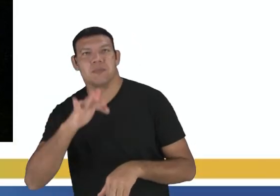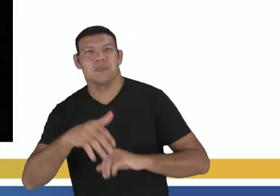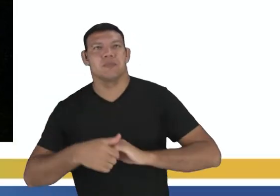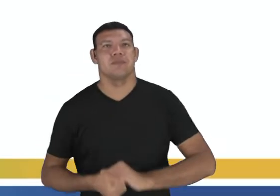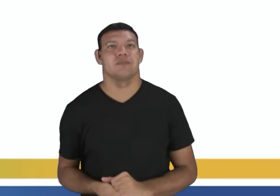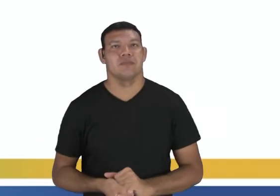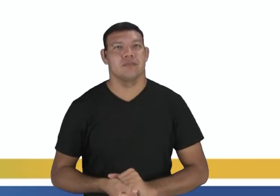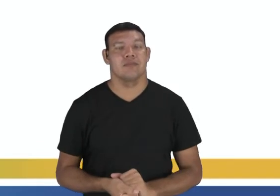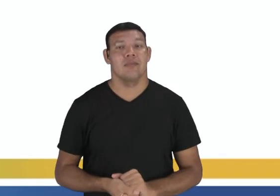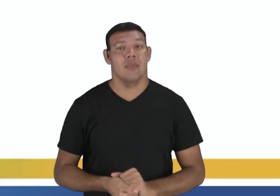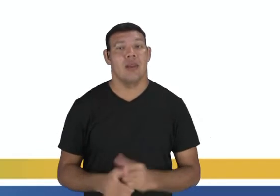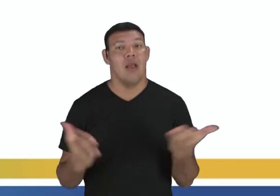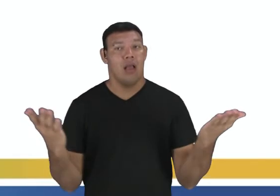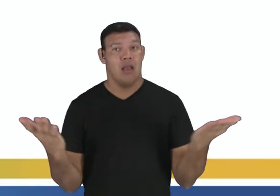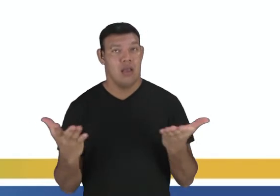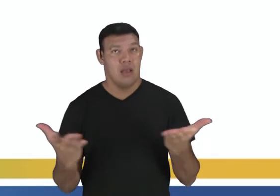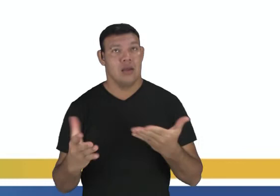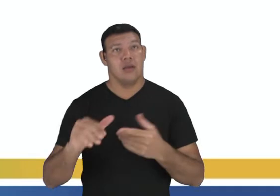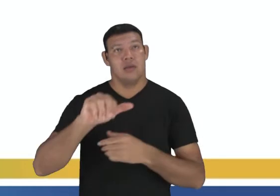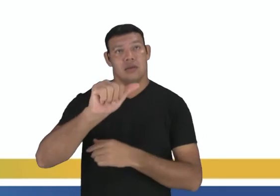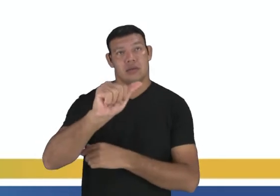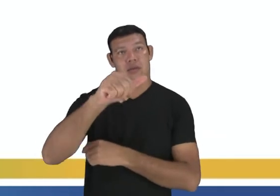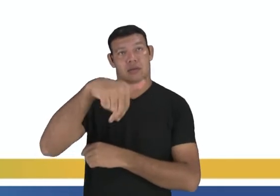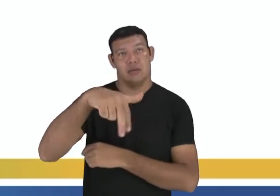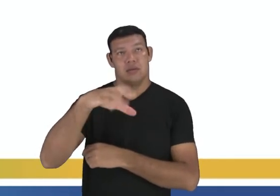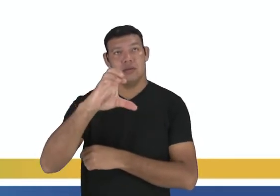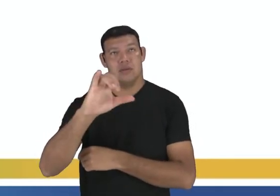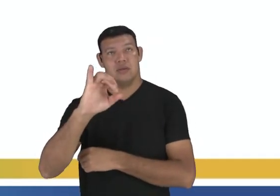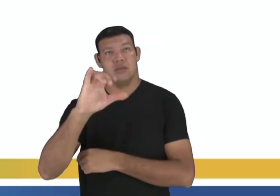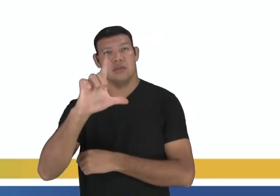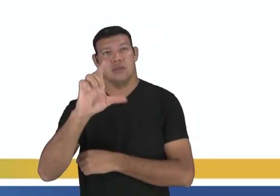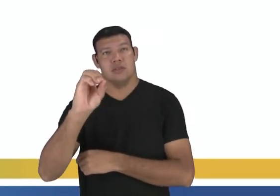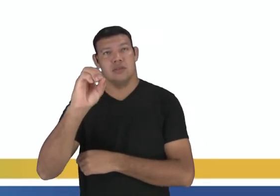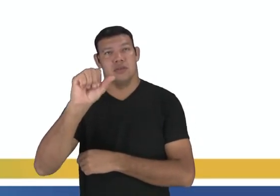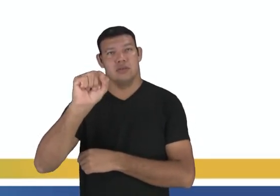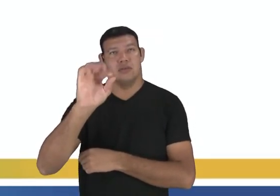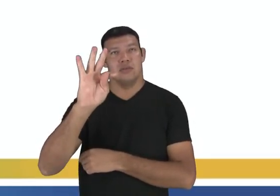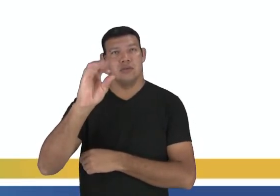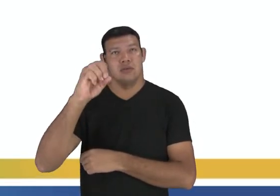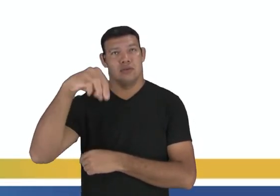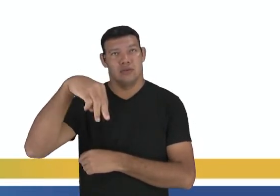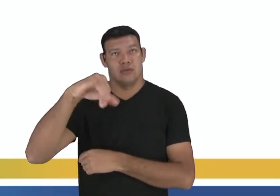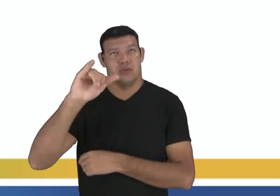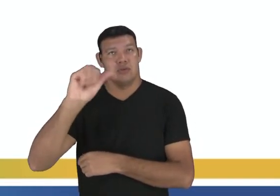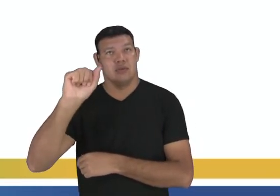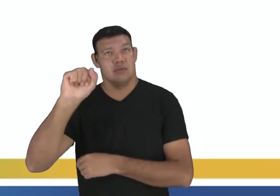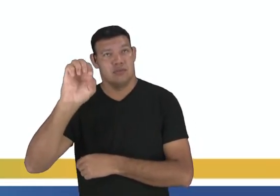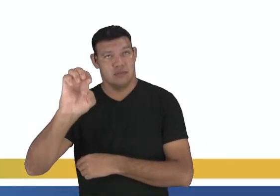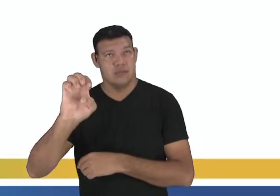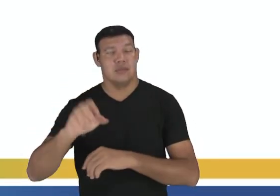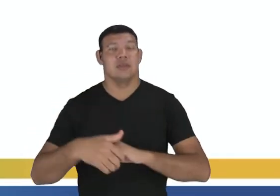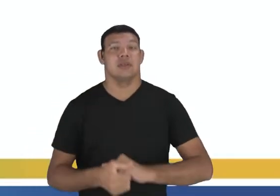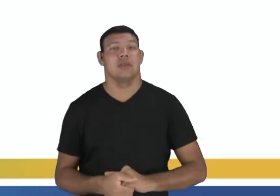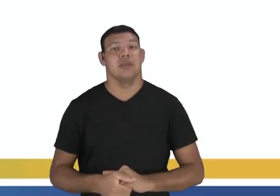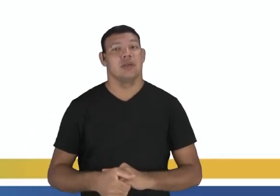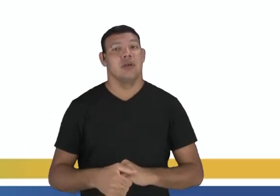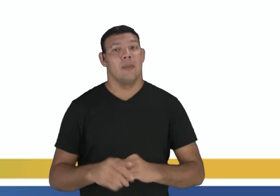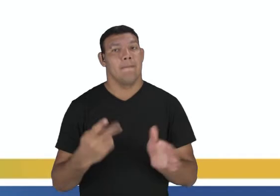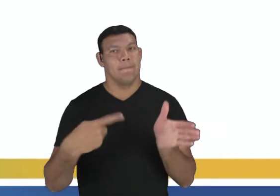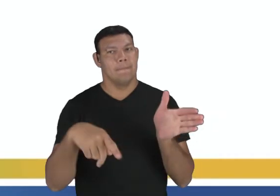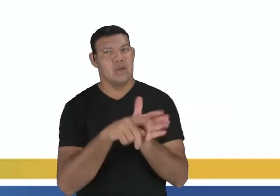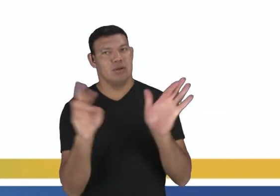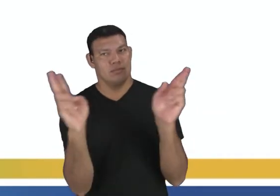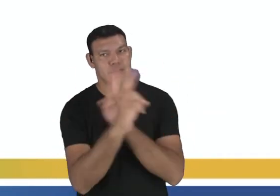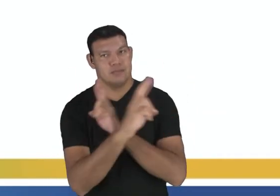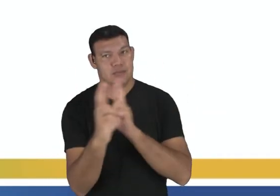comum. Nós temos também ali a ancilostomíase, outra doença muito comum que é veiculada pelo solo, tá? Acompanhe